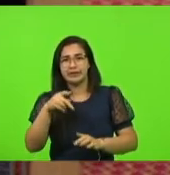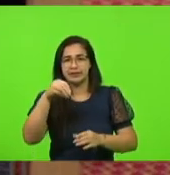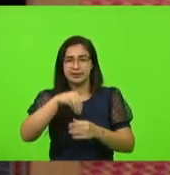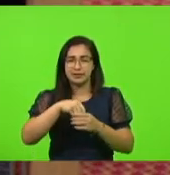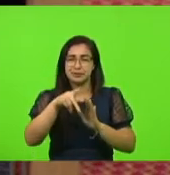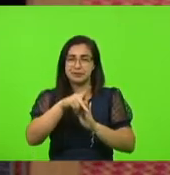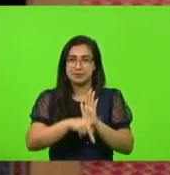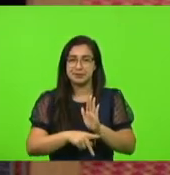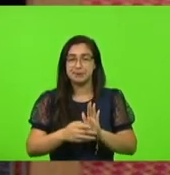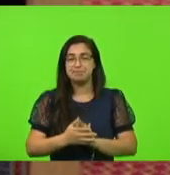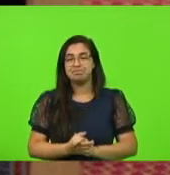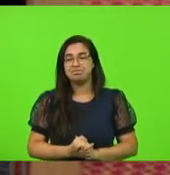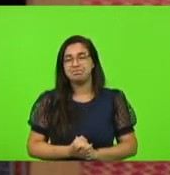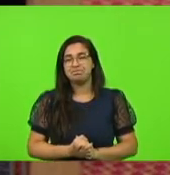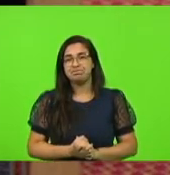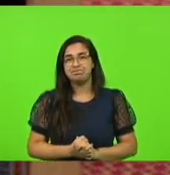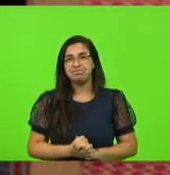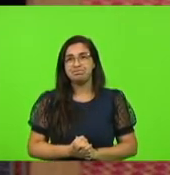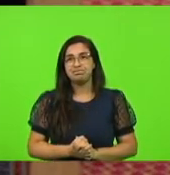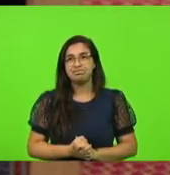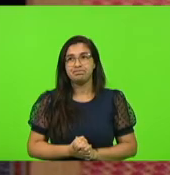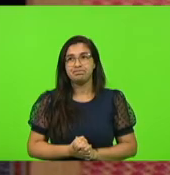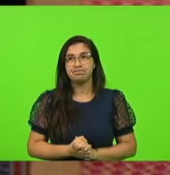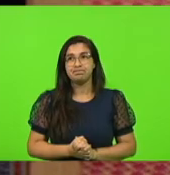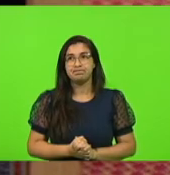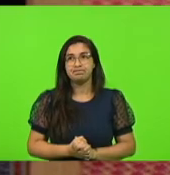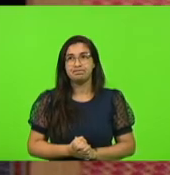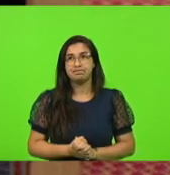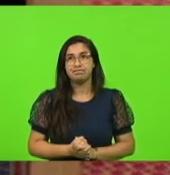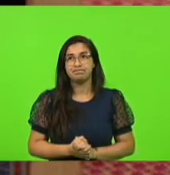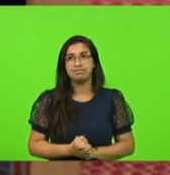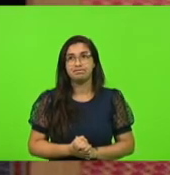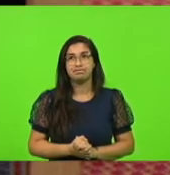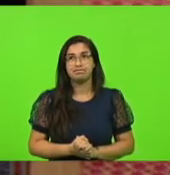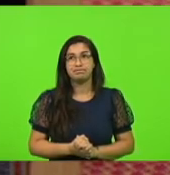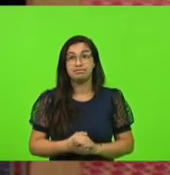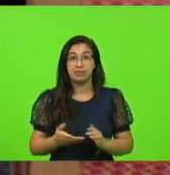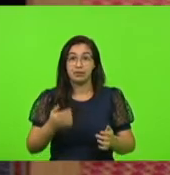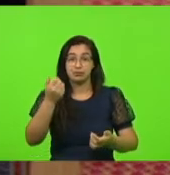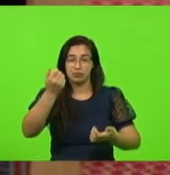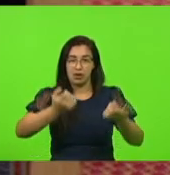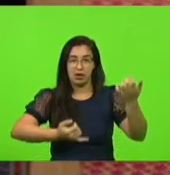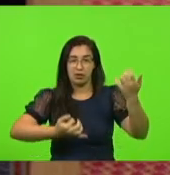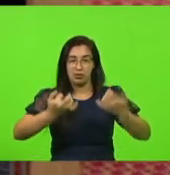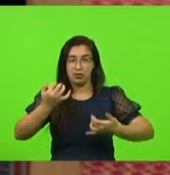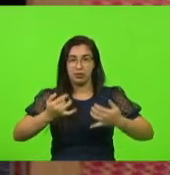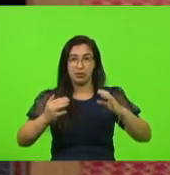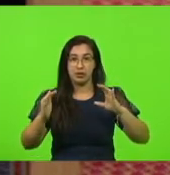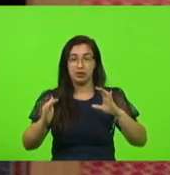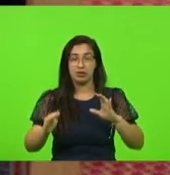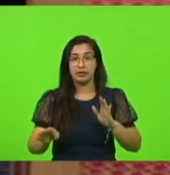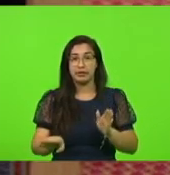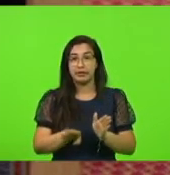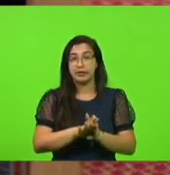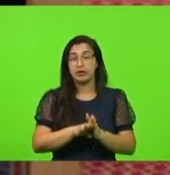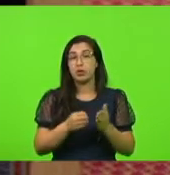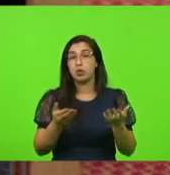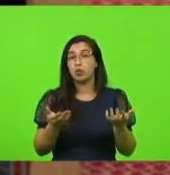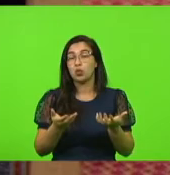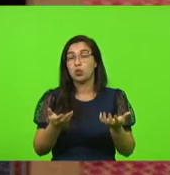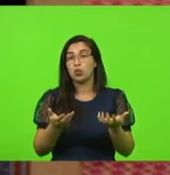Então, dar esse nosso depoimento, recebemos hoje